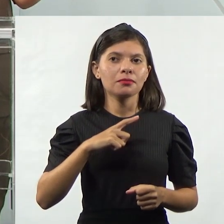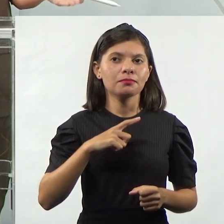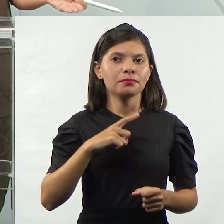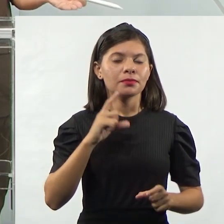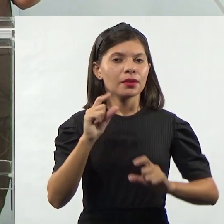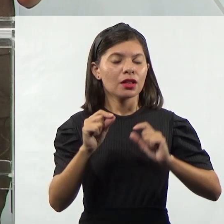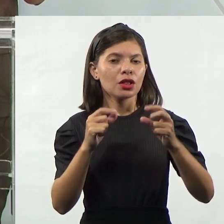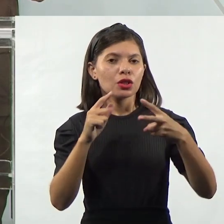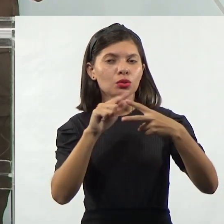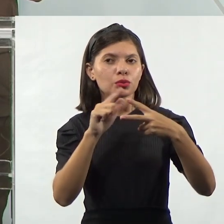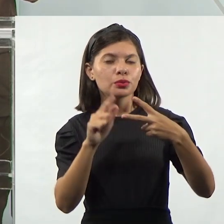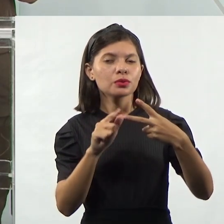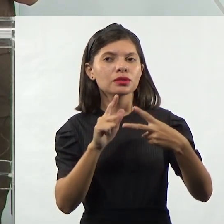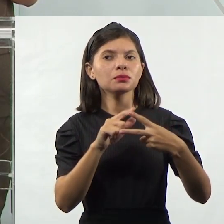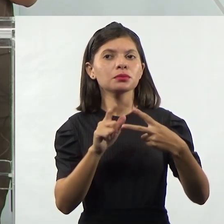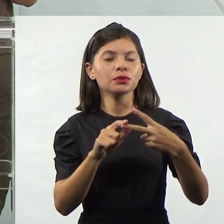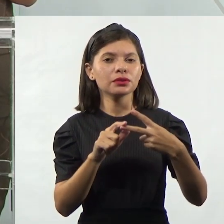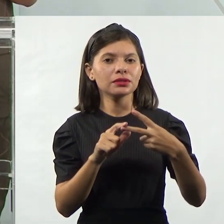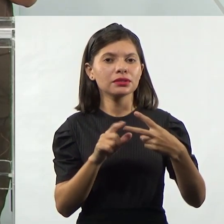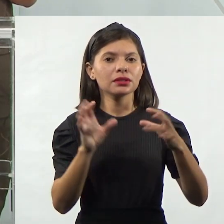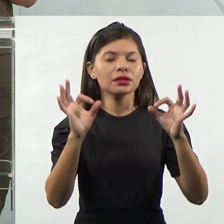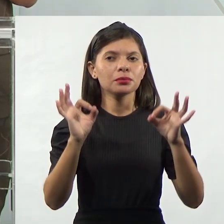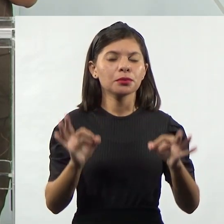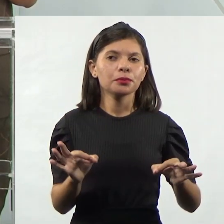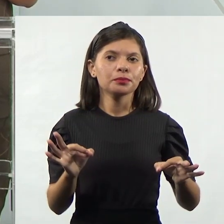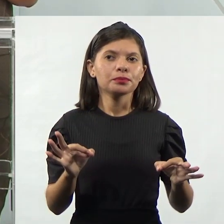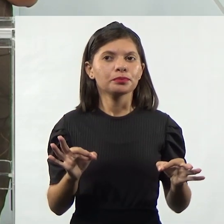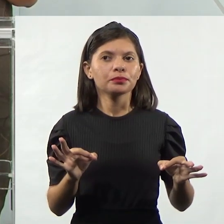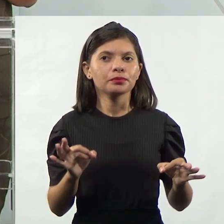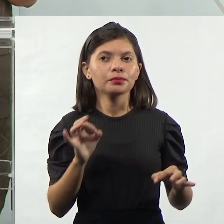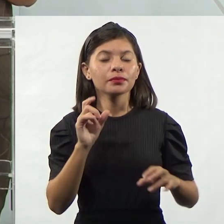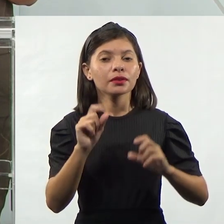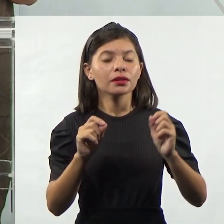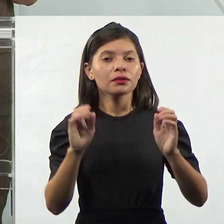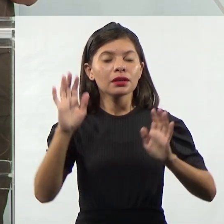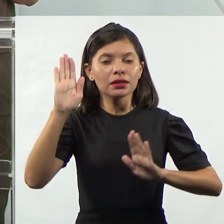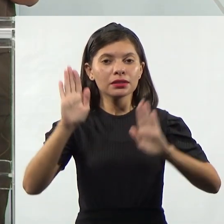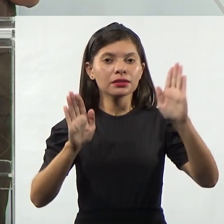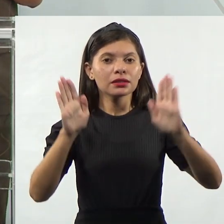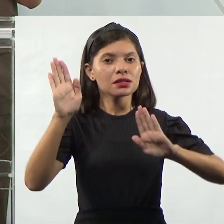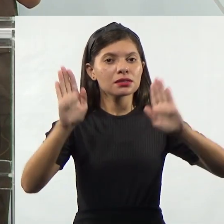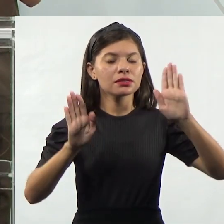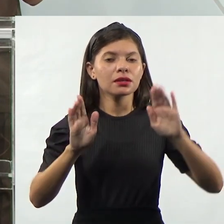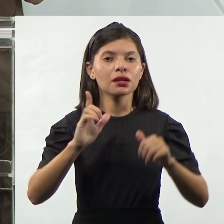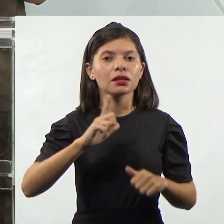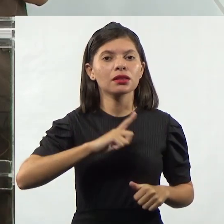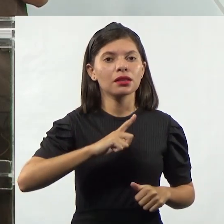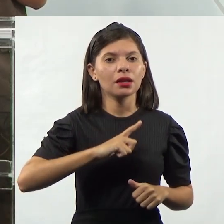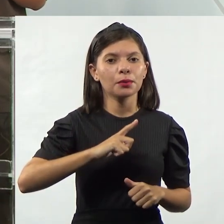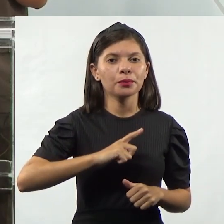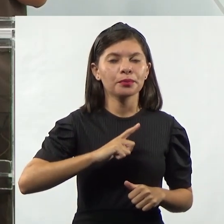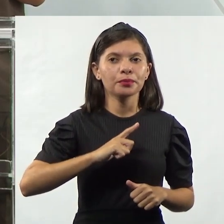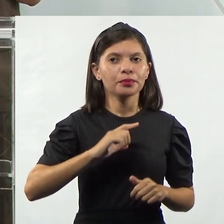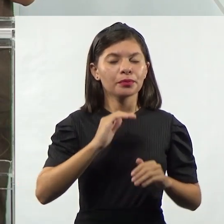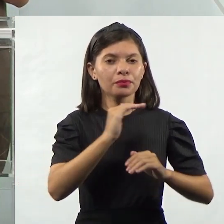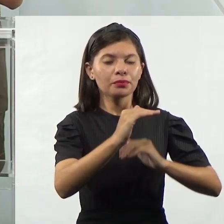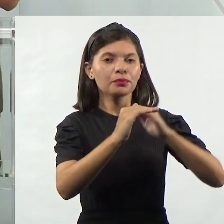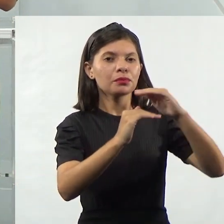de dispensa ou inexigibilidade licitatória, tá bom? Então, a licitação a gente